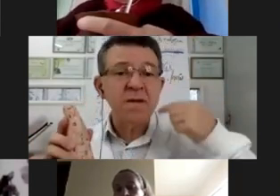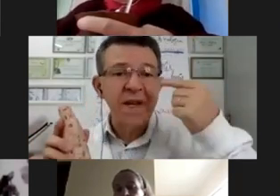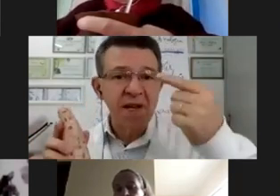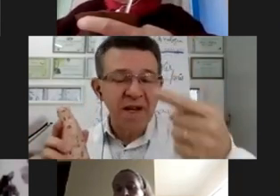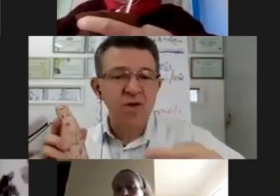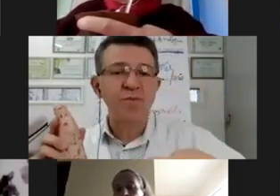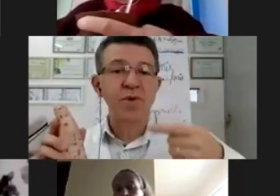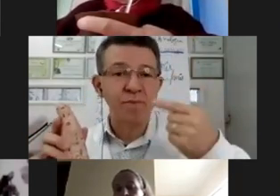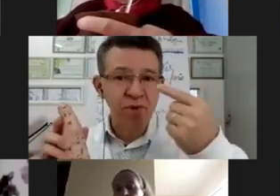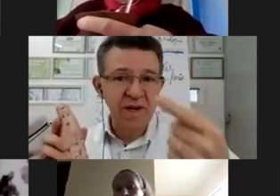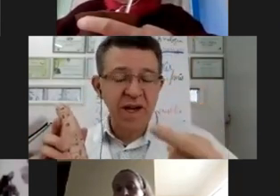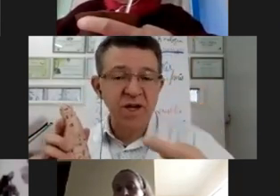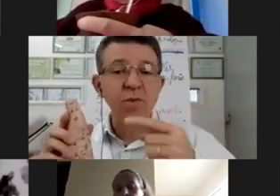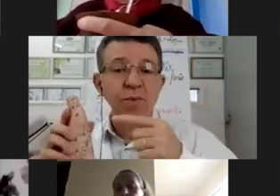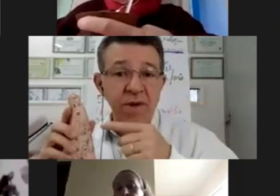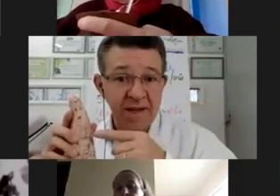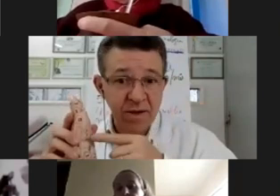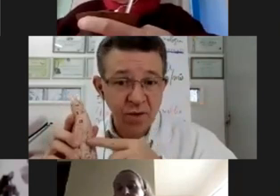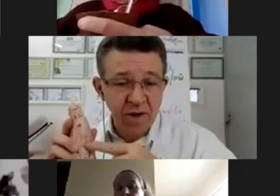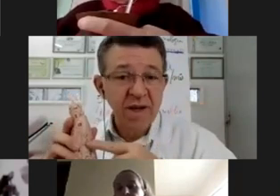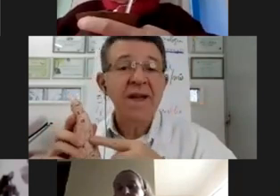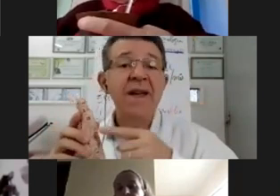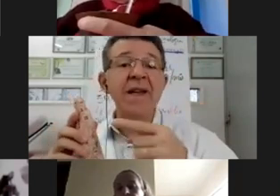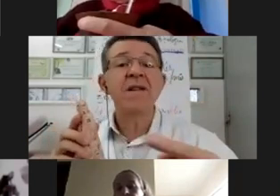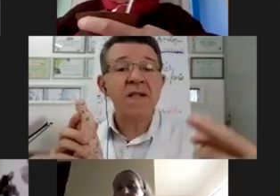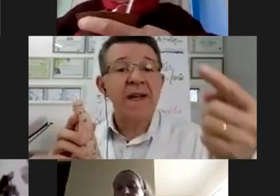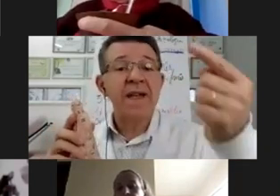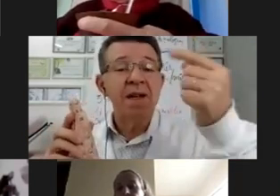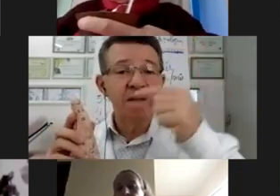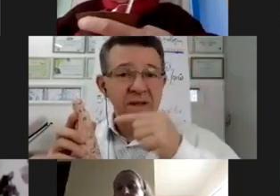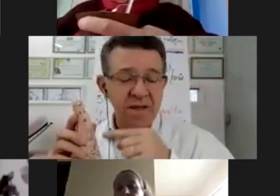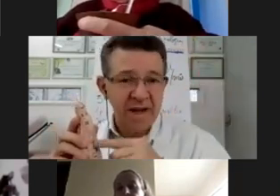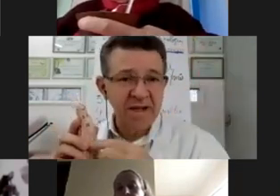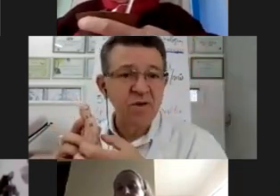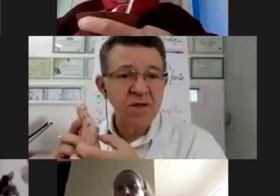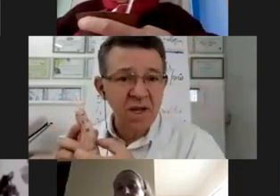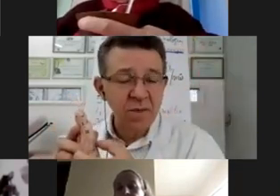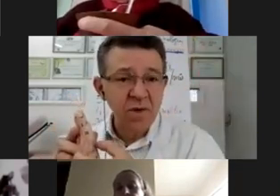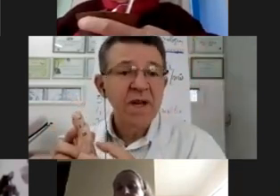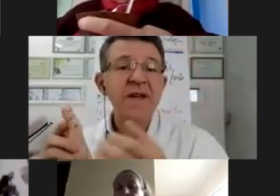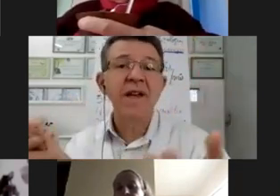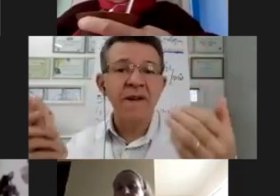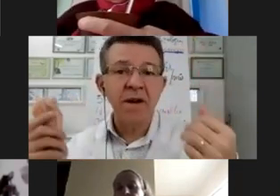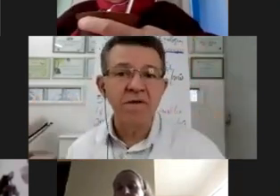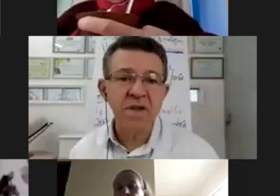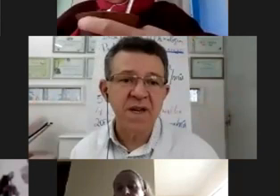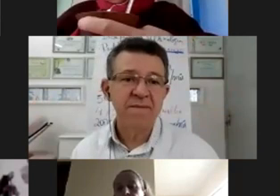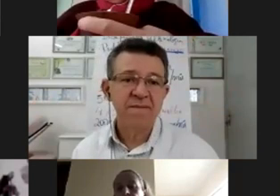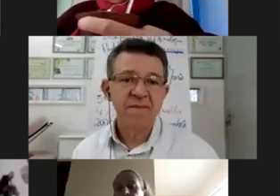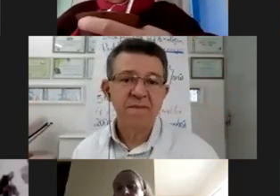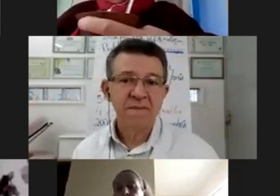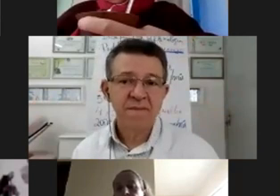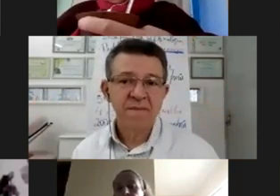ir explicando para o cliente o porquê da dor, ele entende a necessidade do estímulo e ele vem com